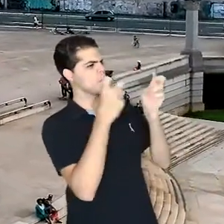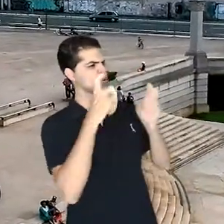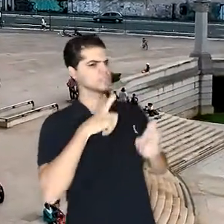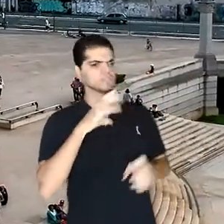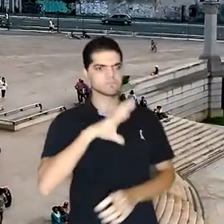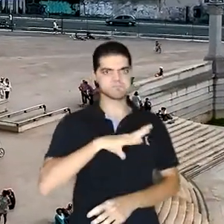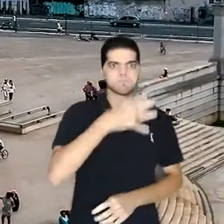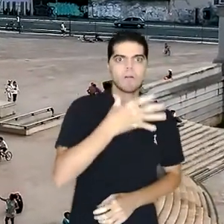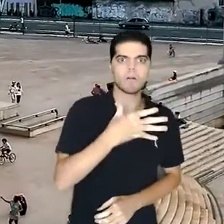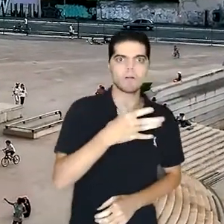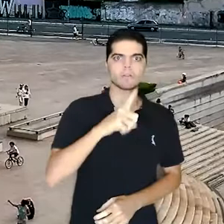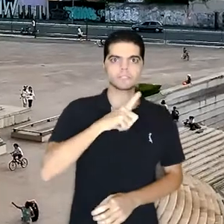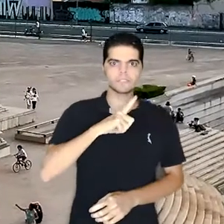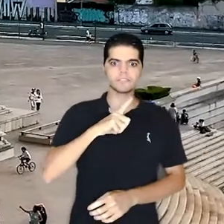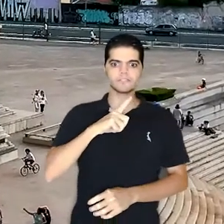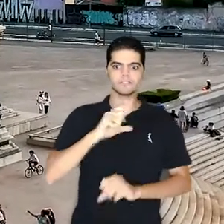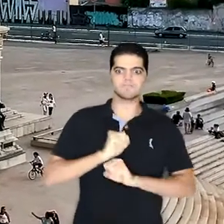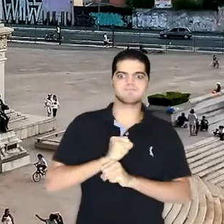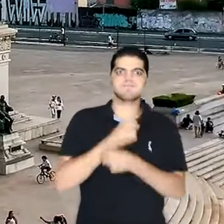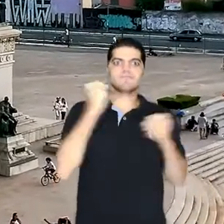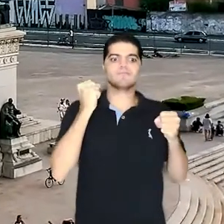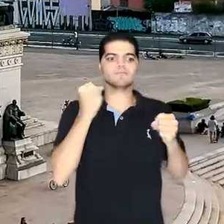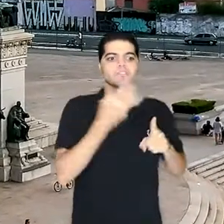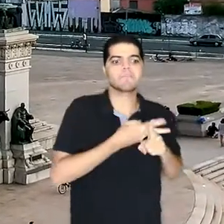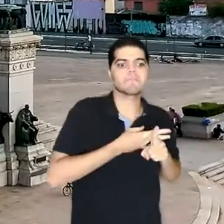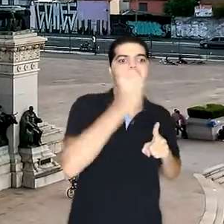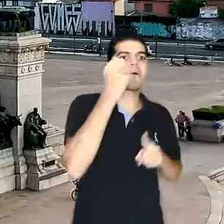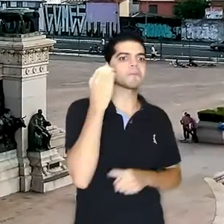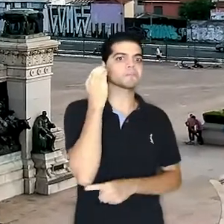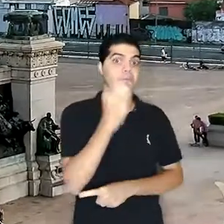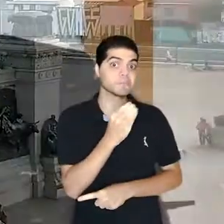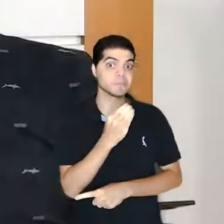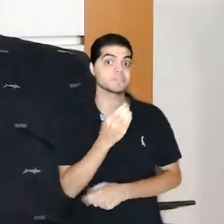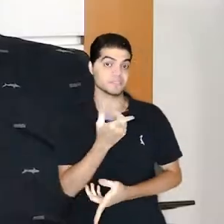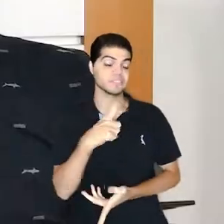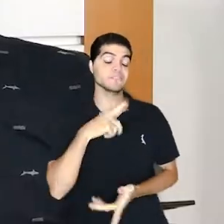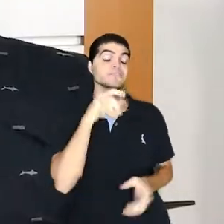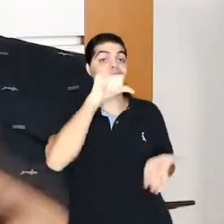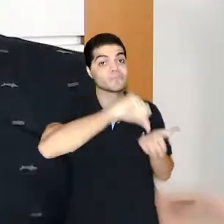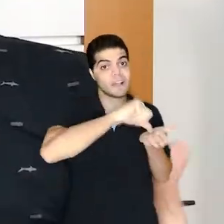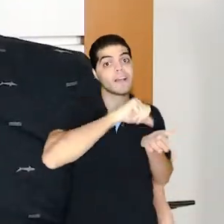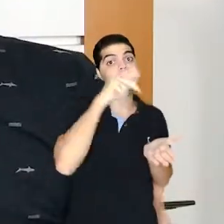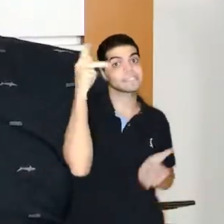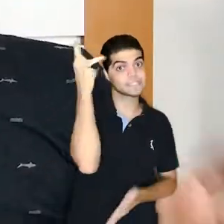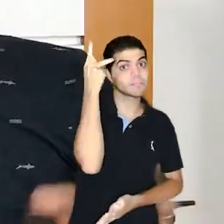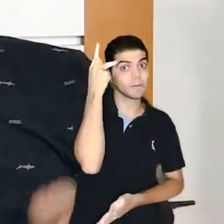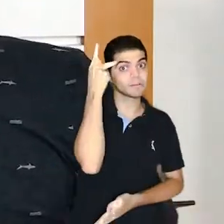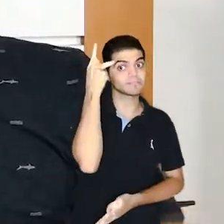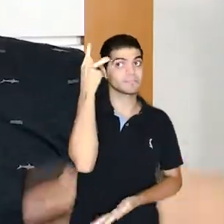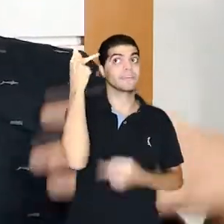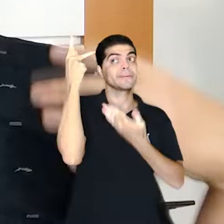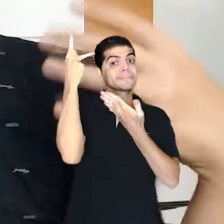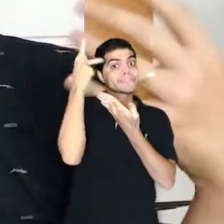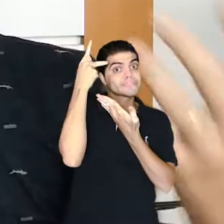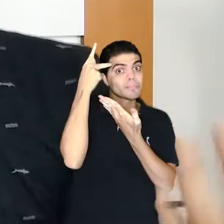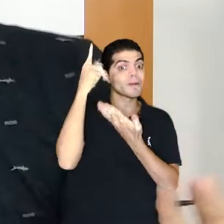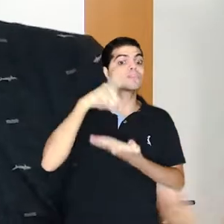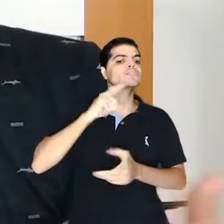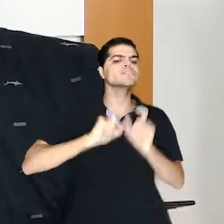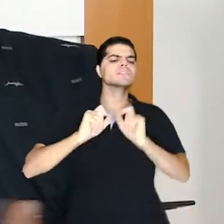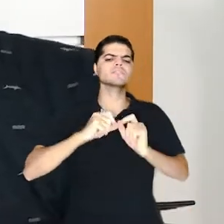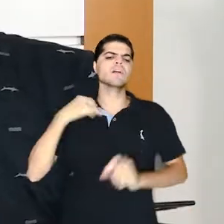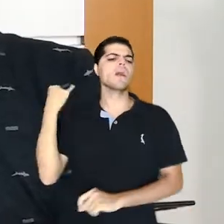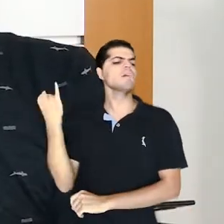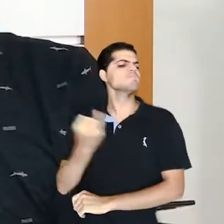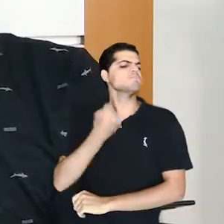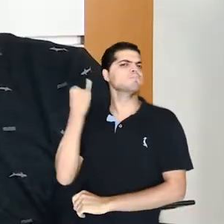ode ao herói Dom Pedro, que libertou o Brasil em solo paulista. Tudo isso porque São Paulo queria mostrar a sua